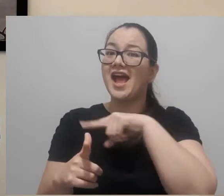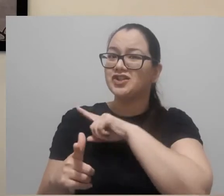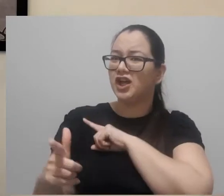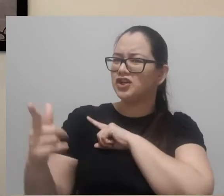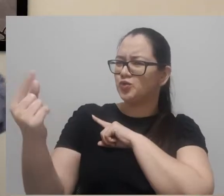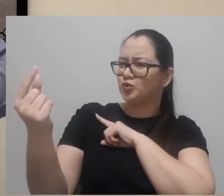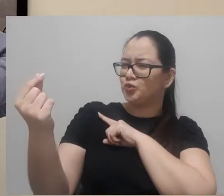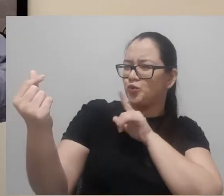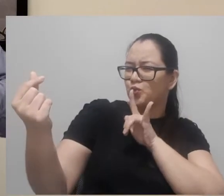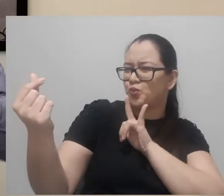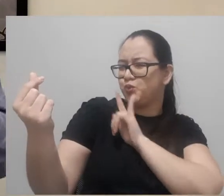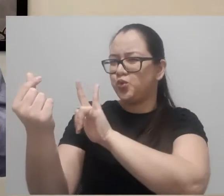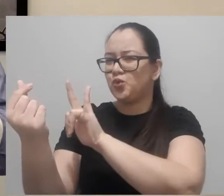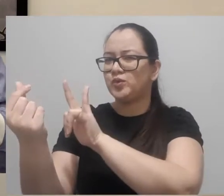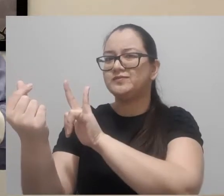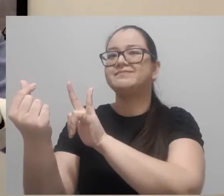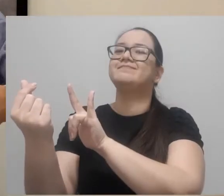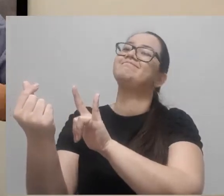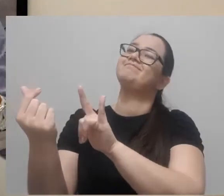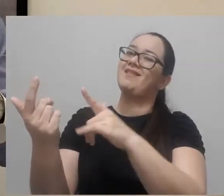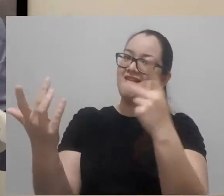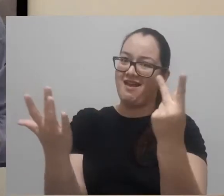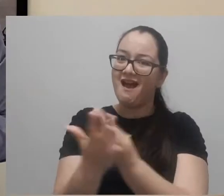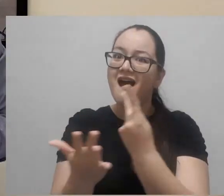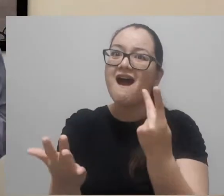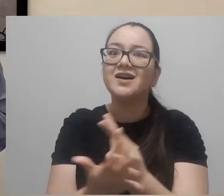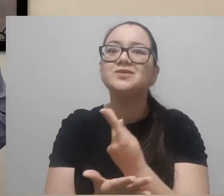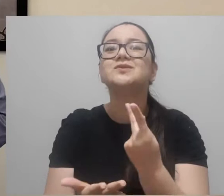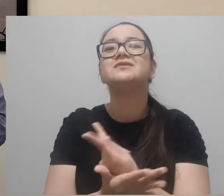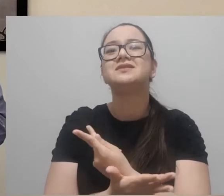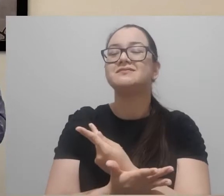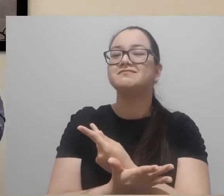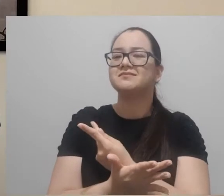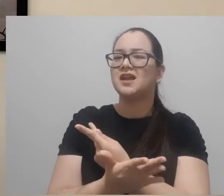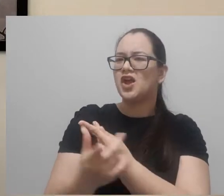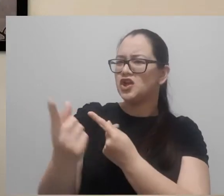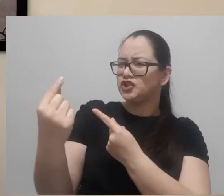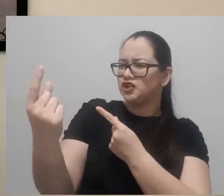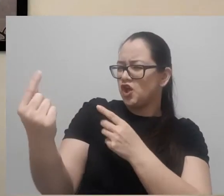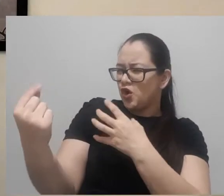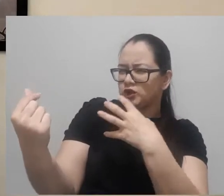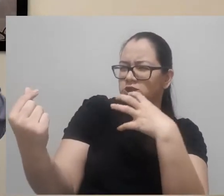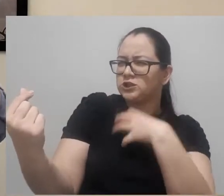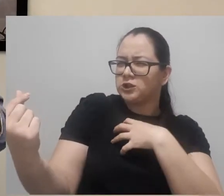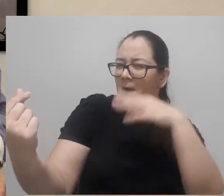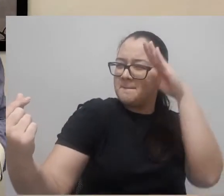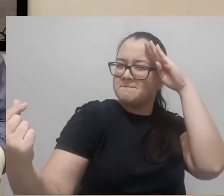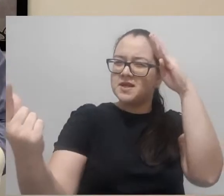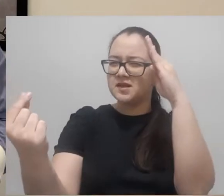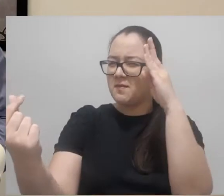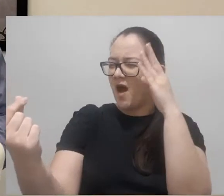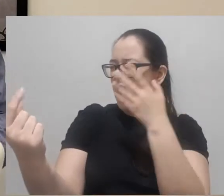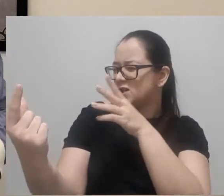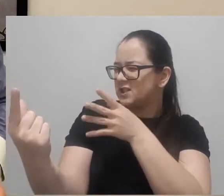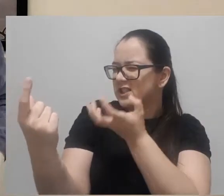dinheiro. É o nosso apego. É a nossa relação com o dinheiro. Então, Jesus aqui, ele